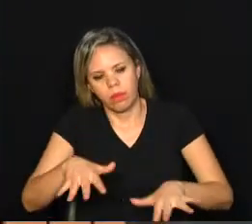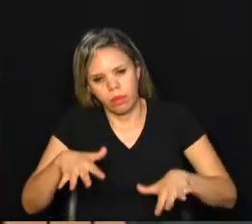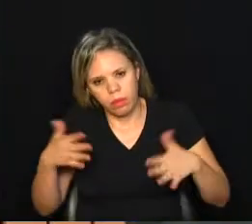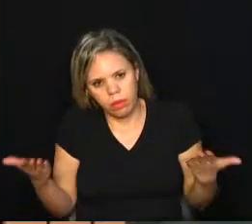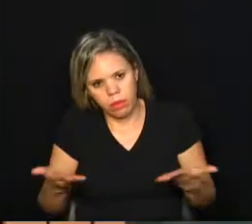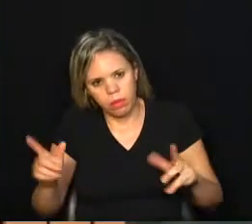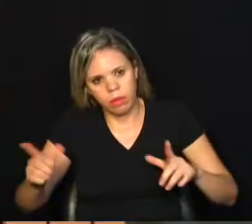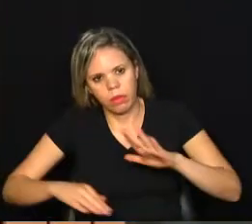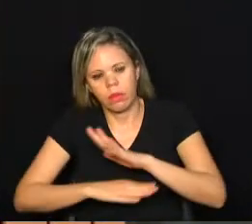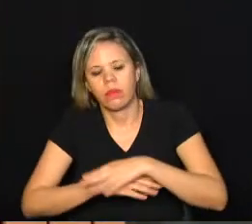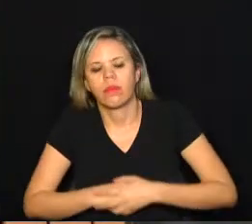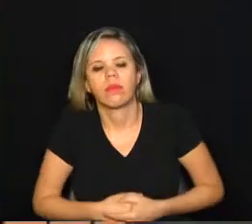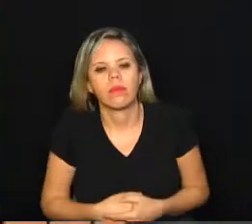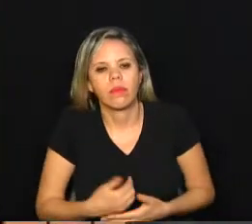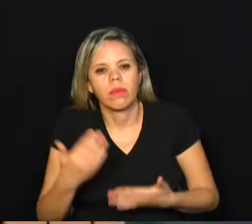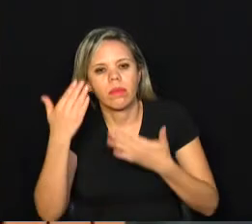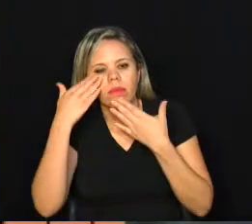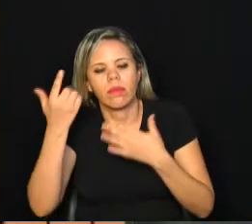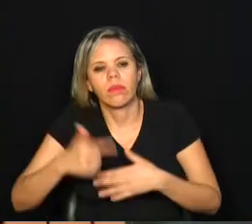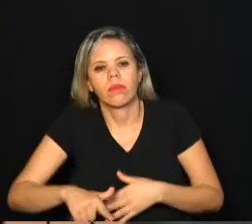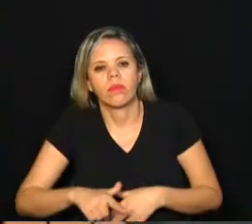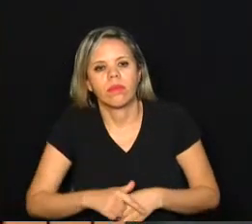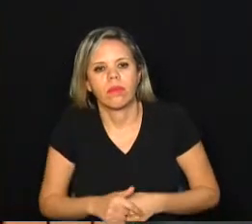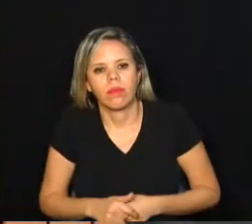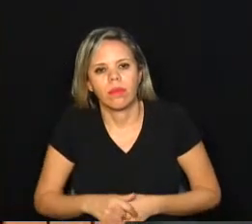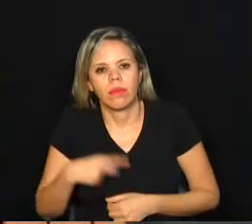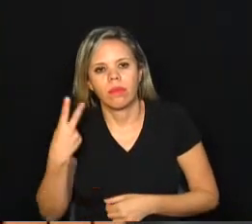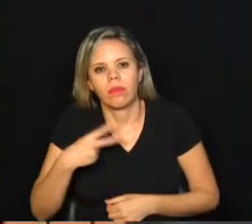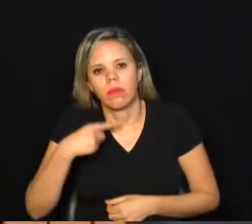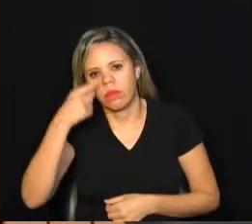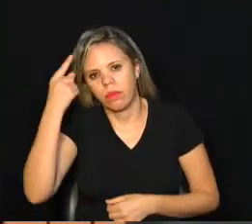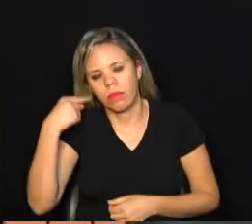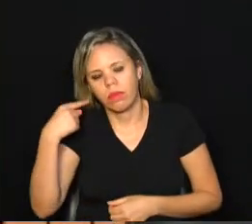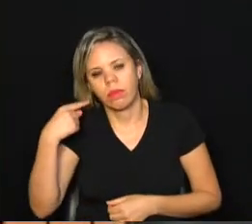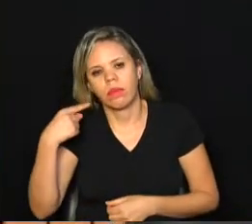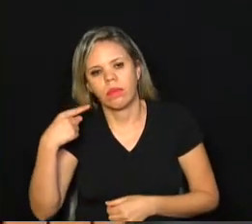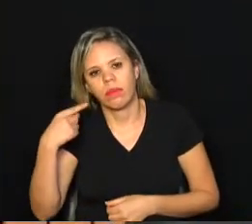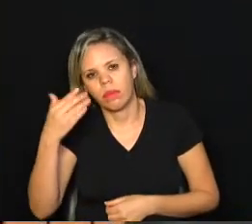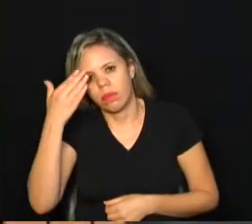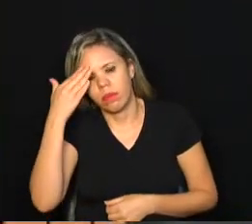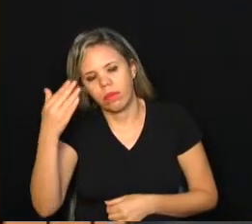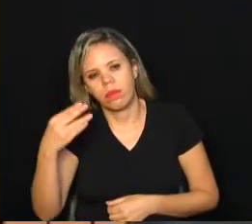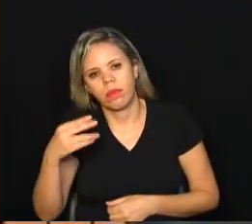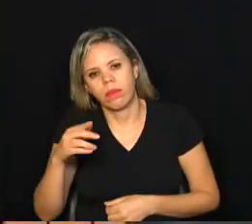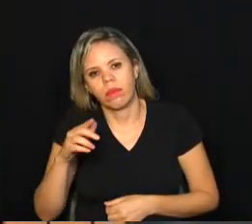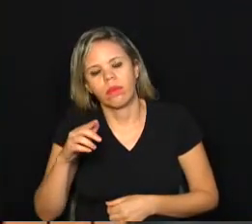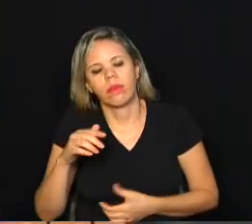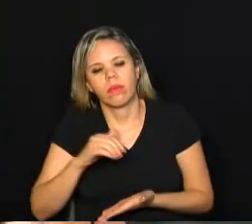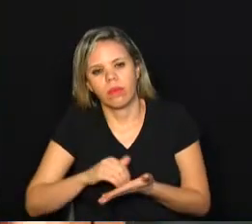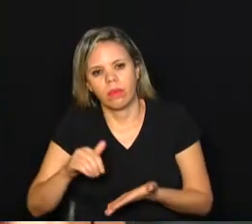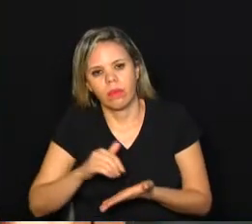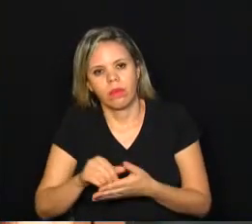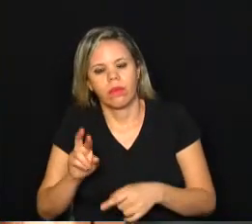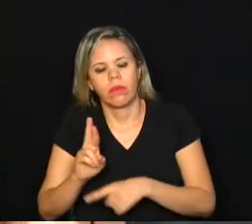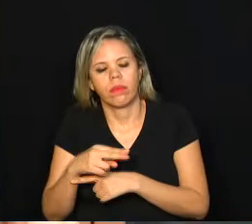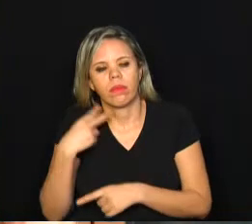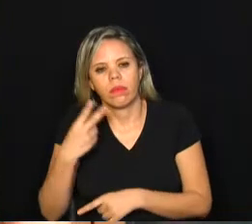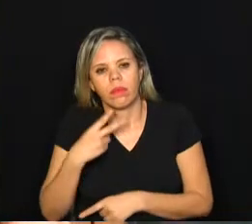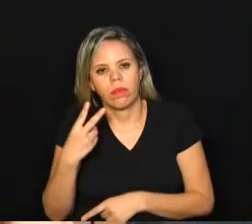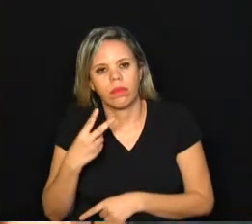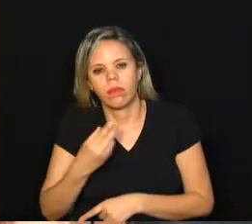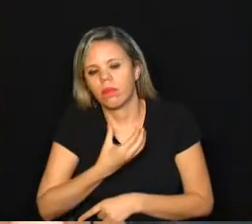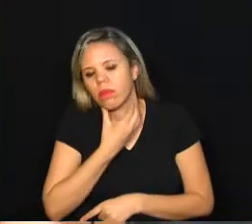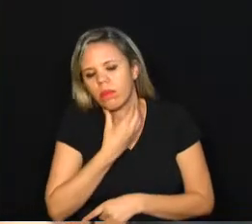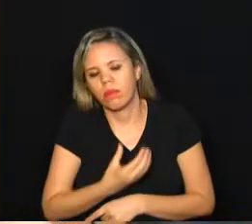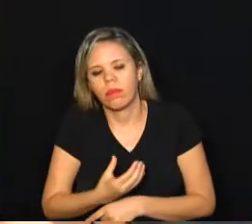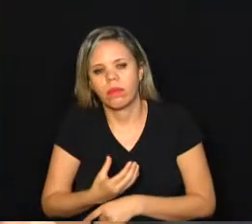pela TV Câmara. Quero agradecer de novo a vereadora Paula Miguel, o Guilherme, que está representando aqui o vereador Carmo